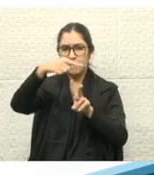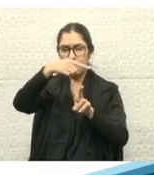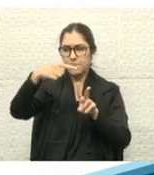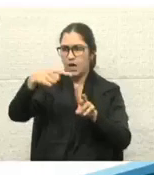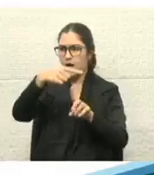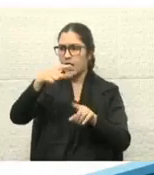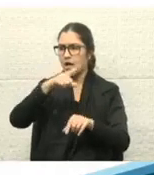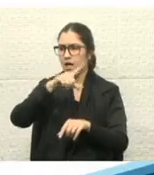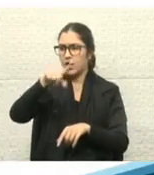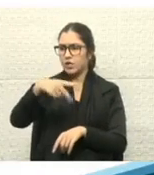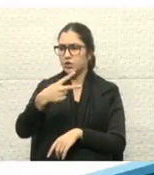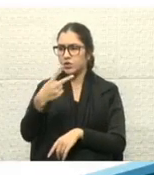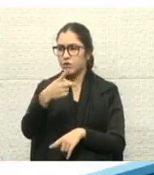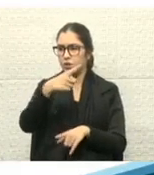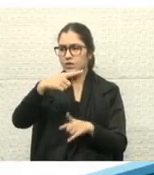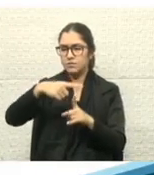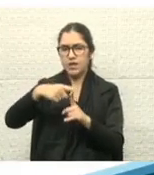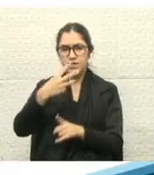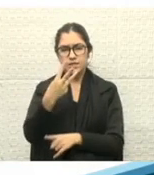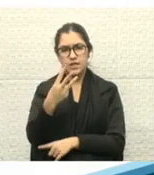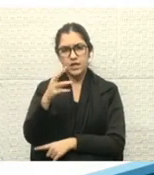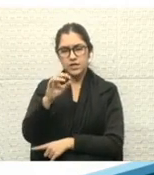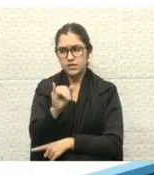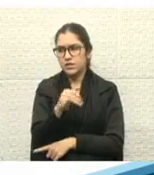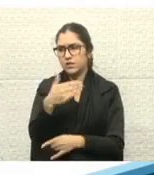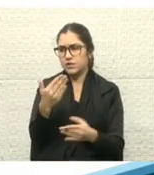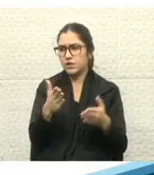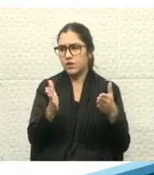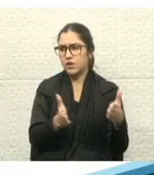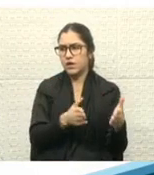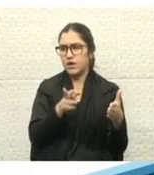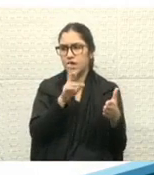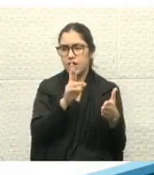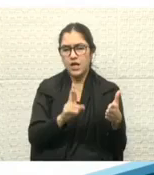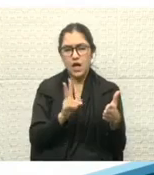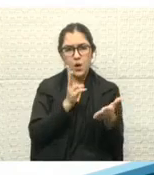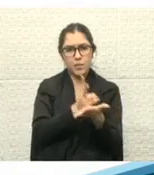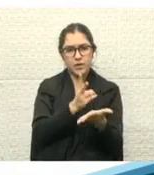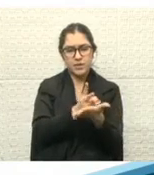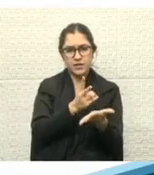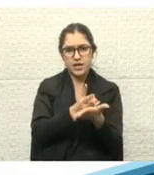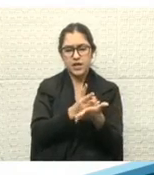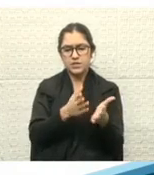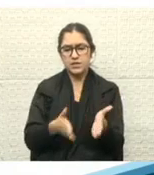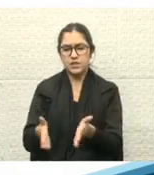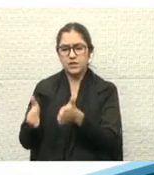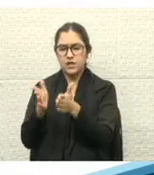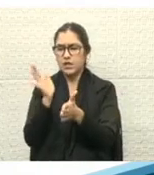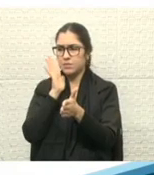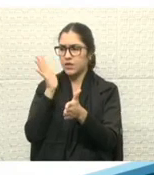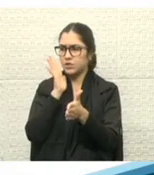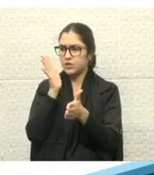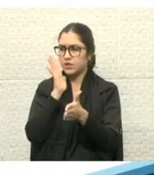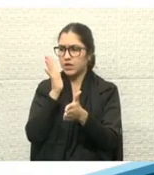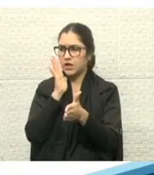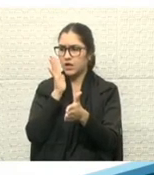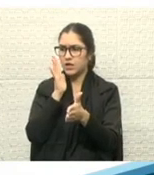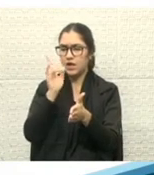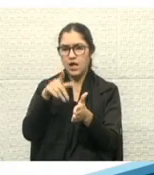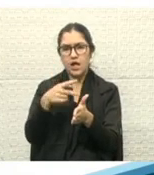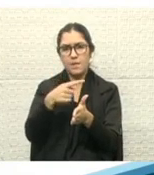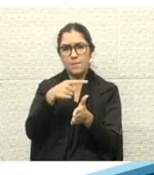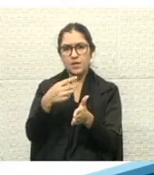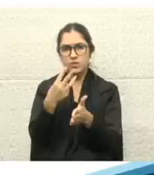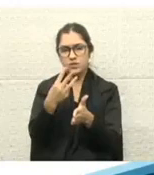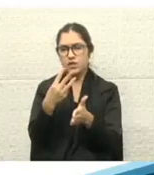dado por 2 mais 3i. Então, a parte real permanece, a parte imaginária, que era